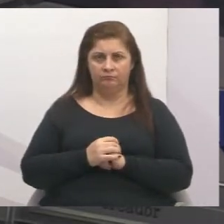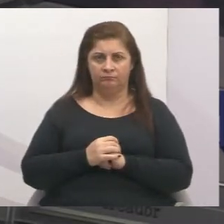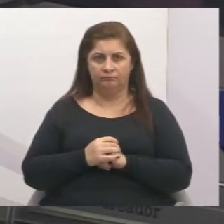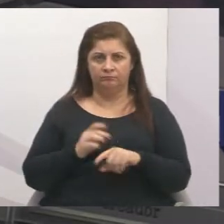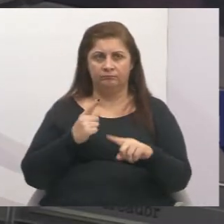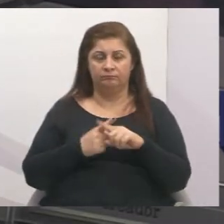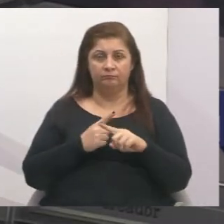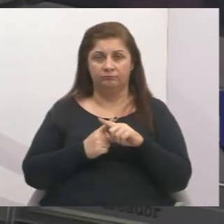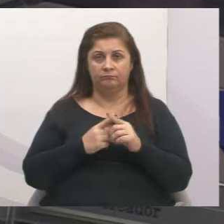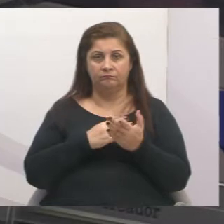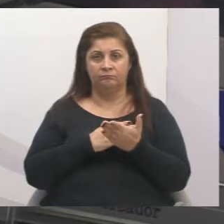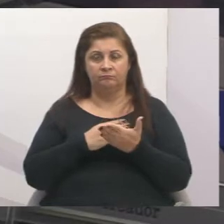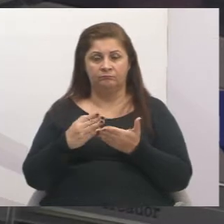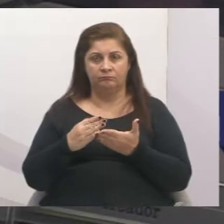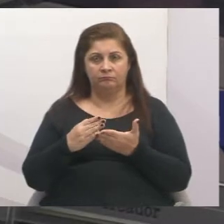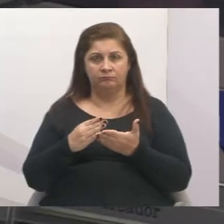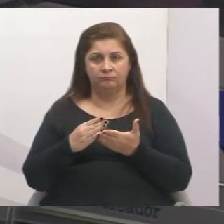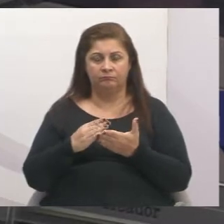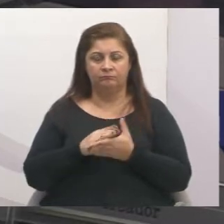porque a partir do momento que